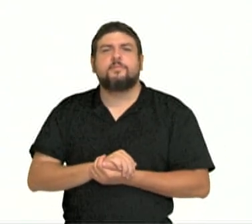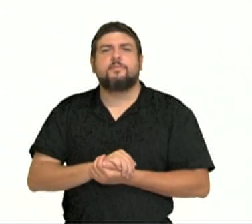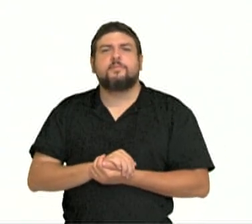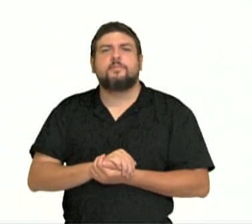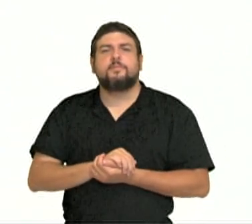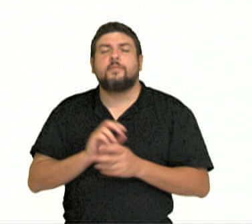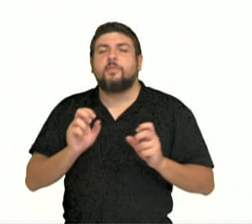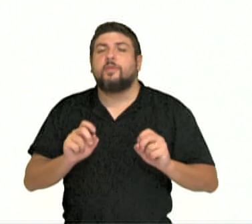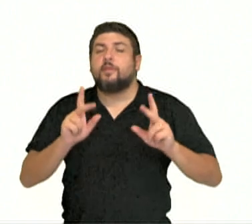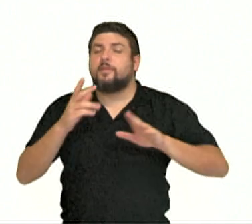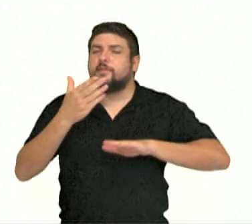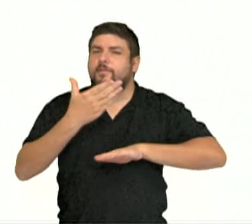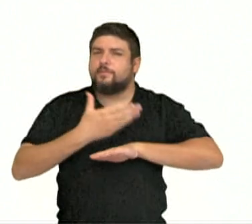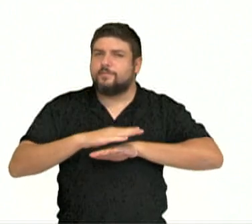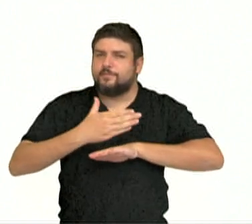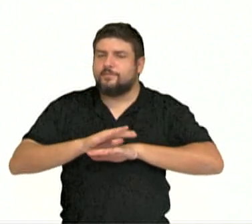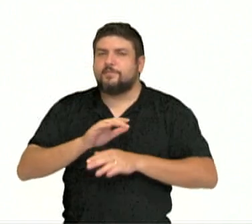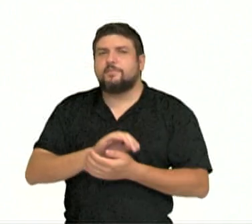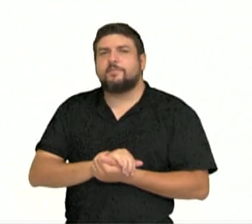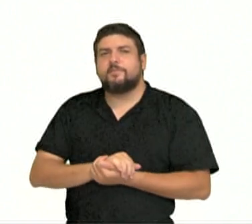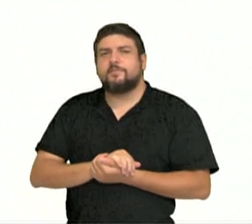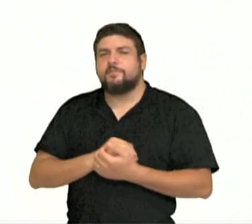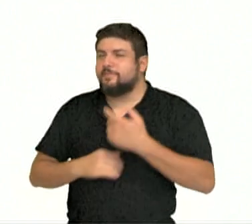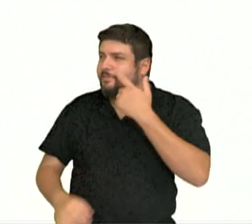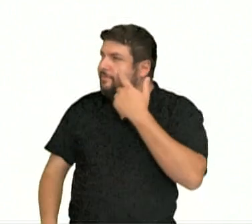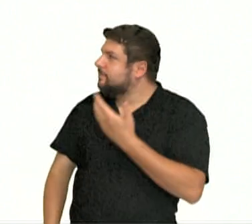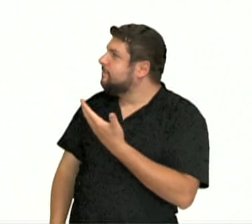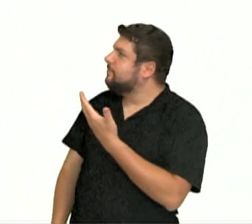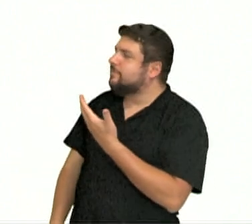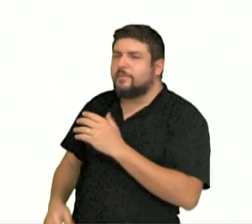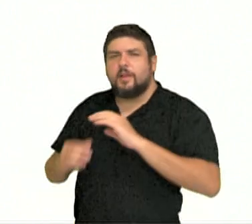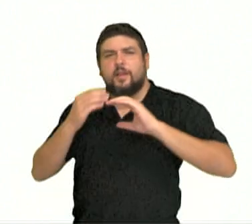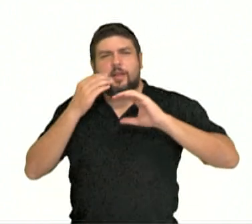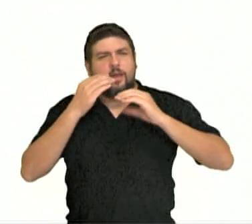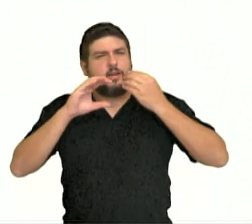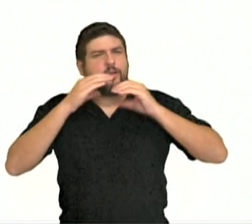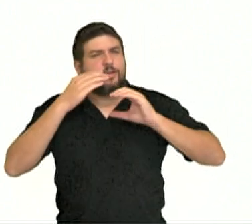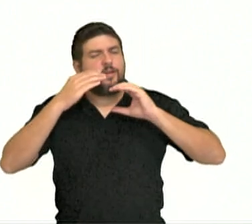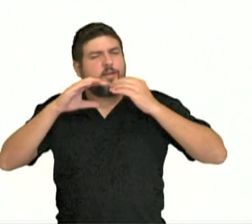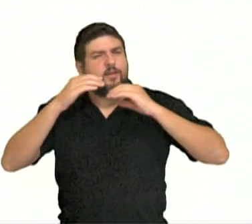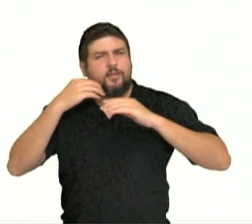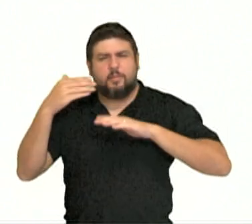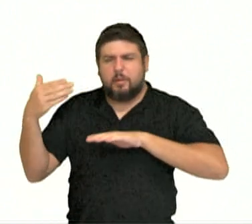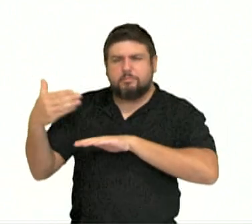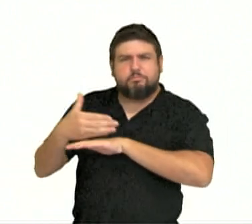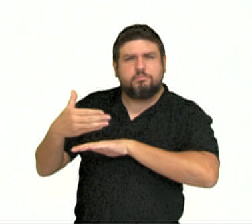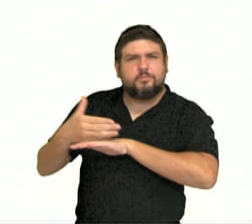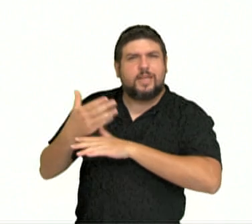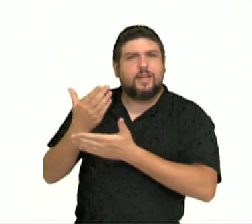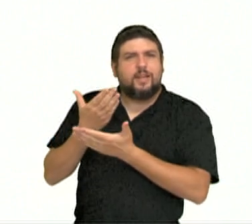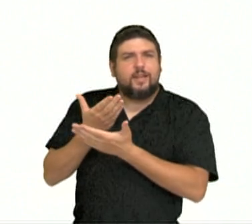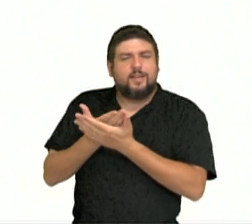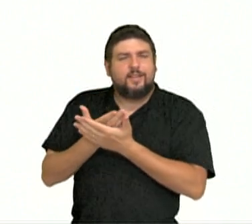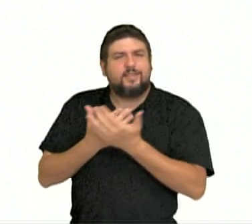Vamos a praticar. A imagem aqui dessa cantora tão presente nas nossas aulas de espanhol, né? A Shakira.